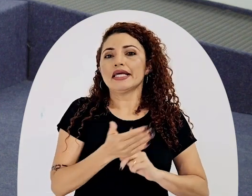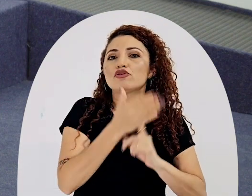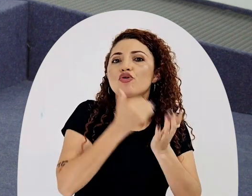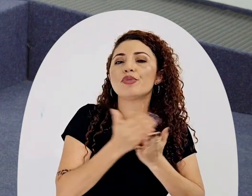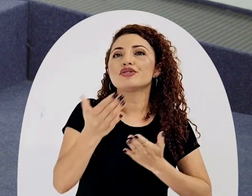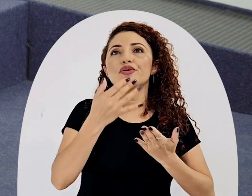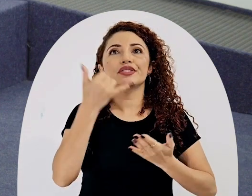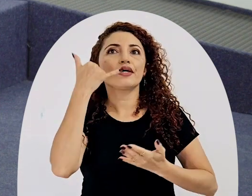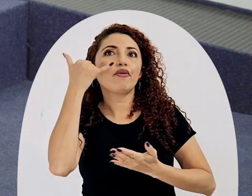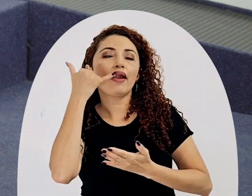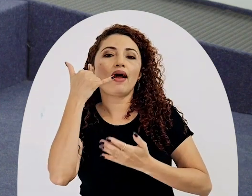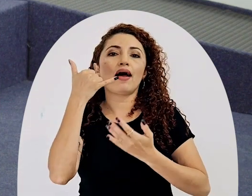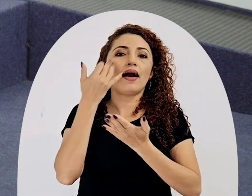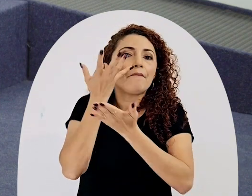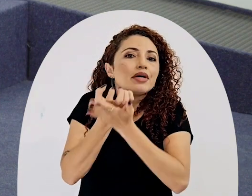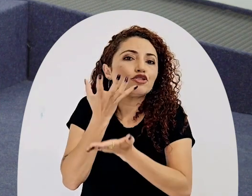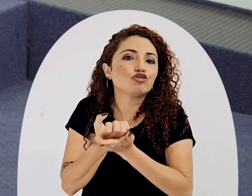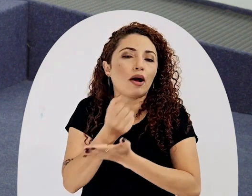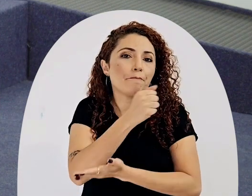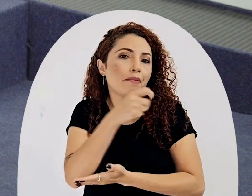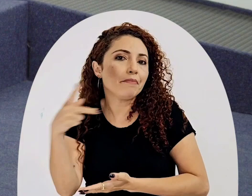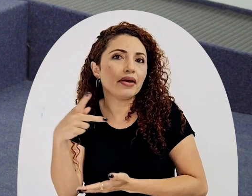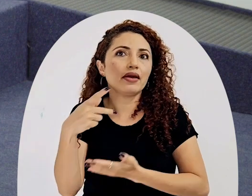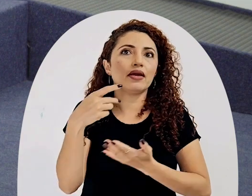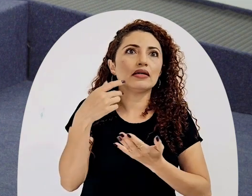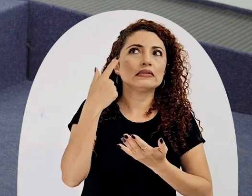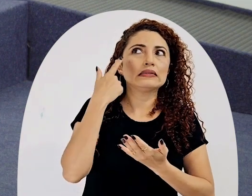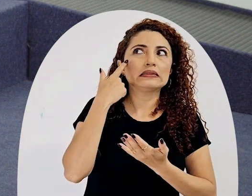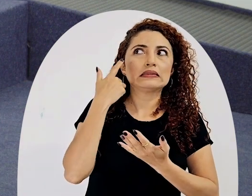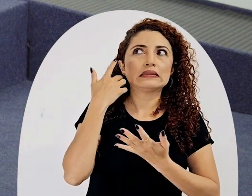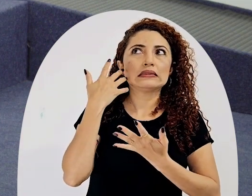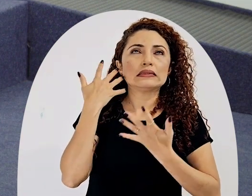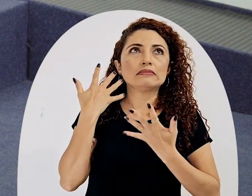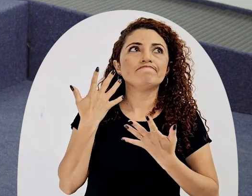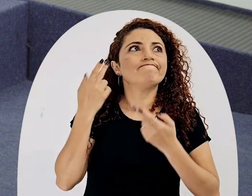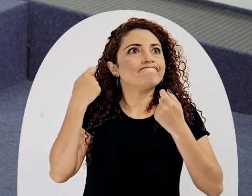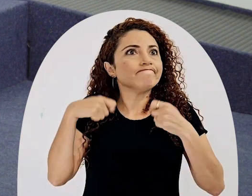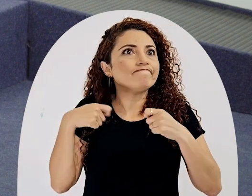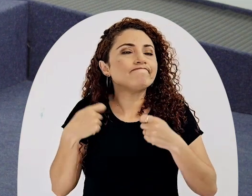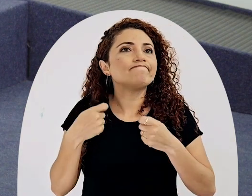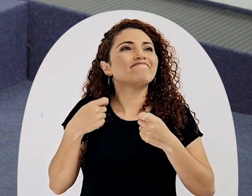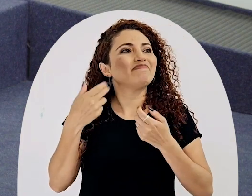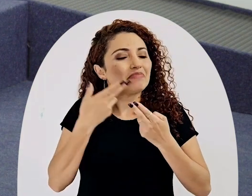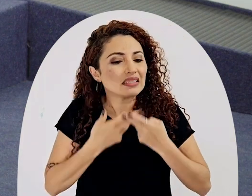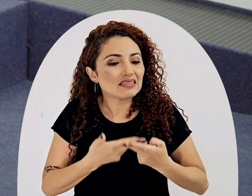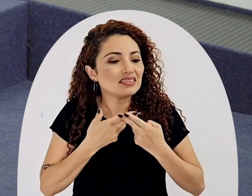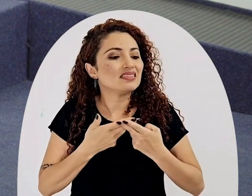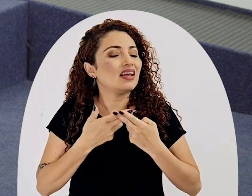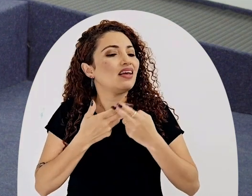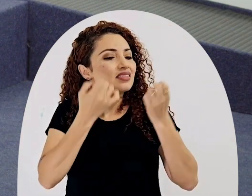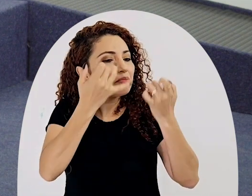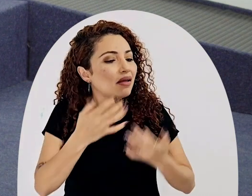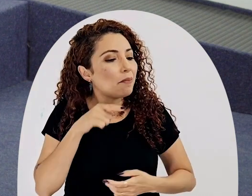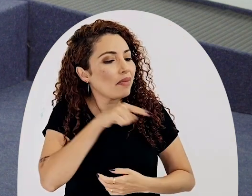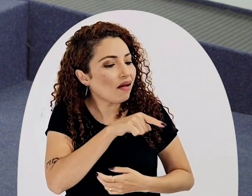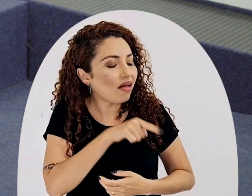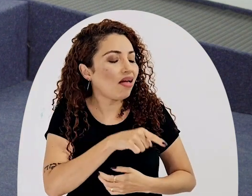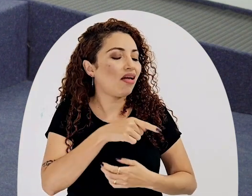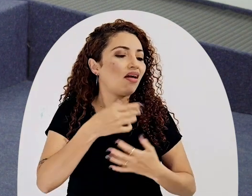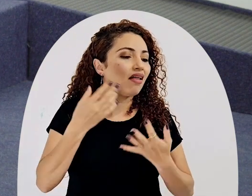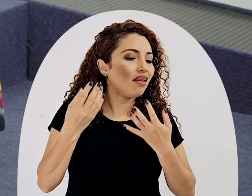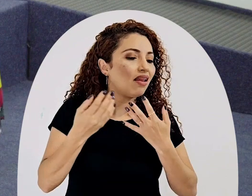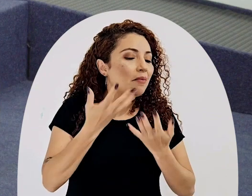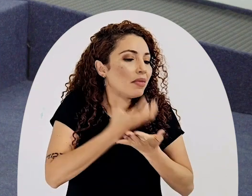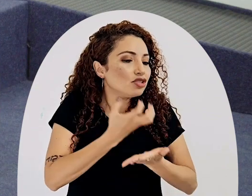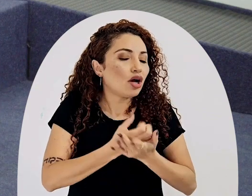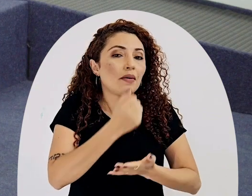aplicativos, quanto que você fala, poxa, vou ter que ter paciência de ir lá explicar como baixa o aplicativo. Imagine para as pessoas que